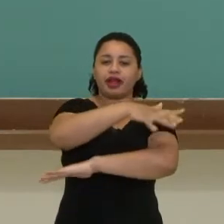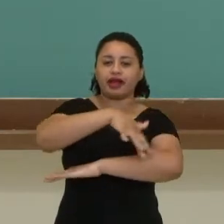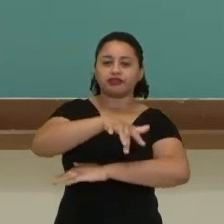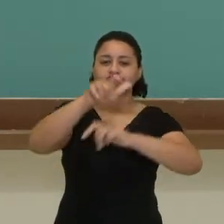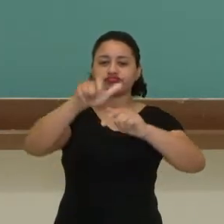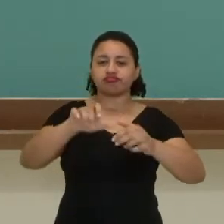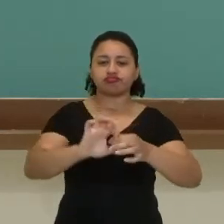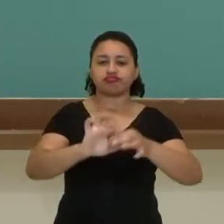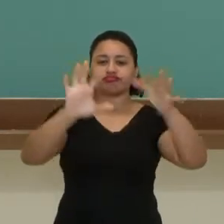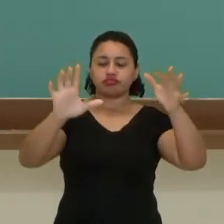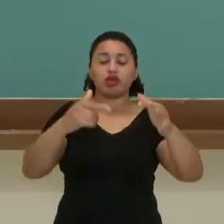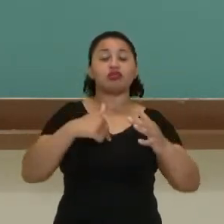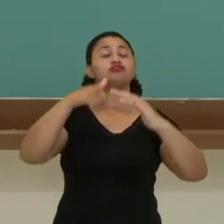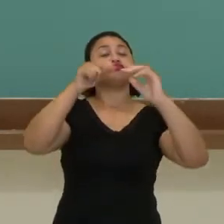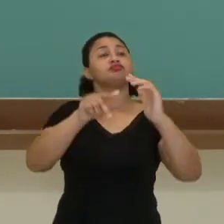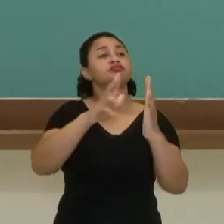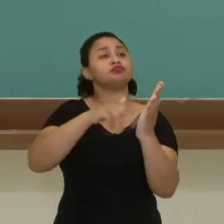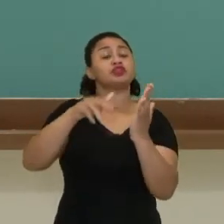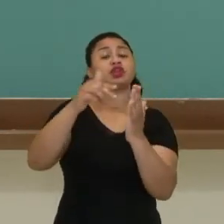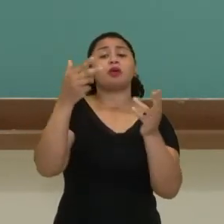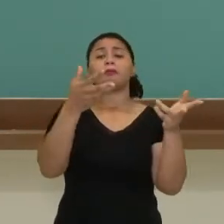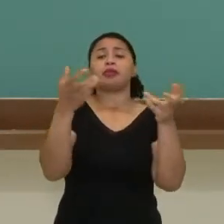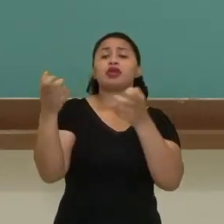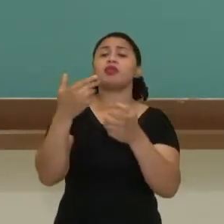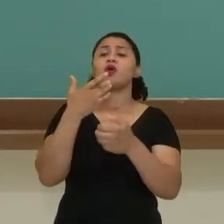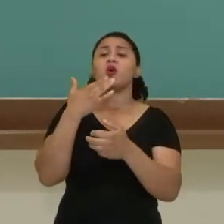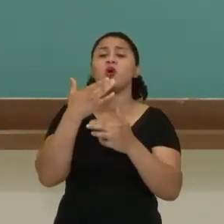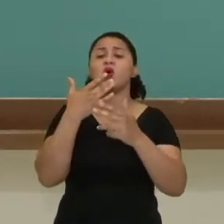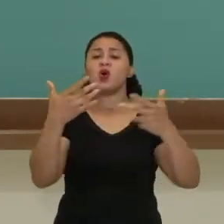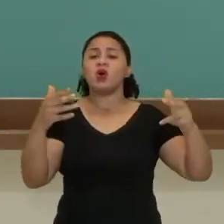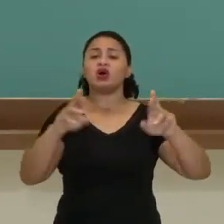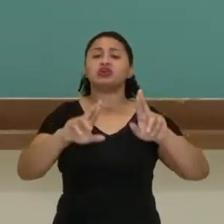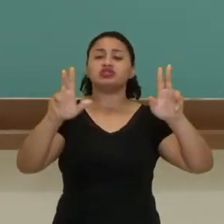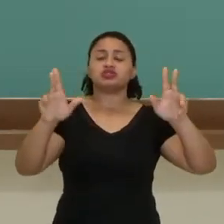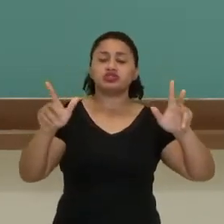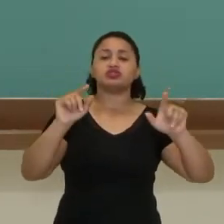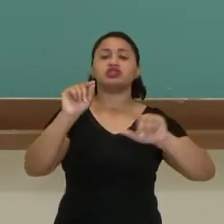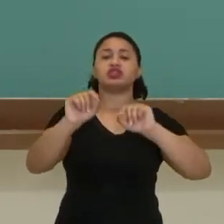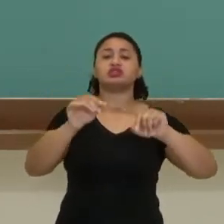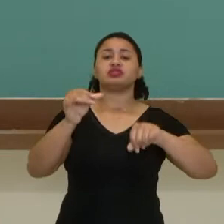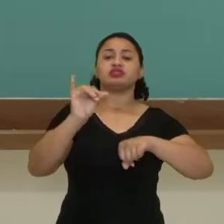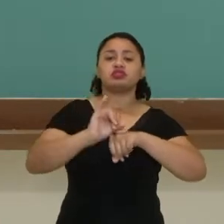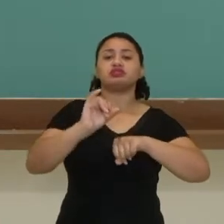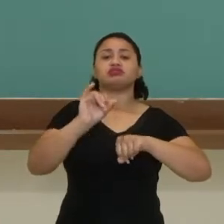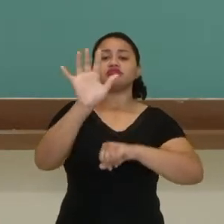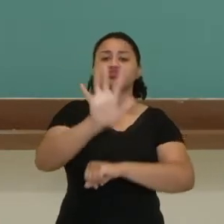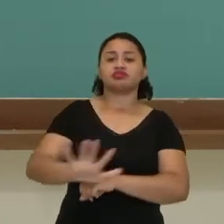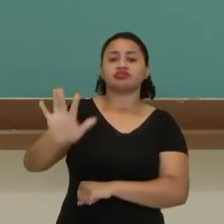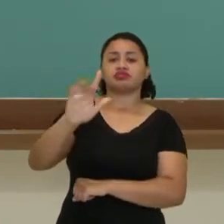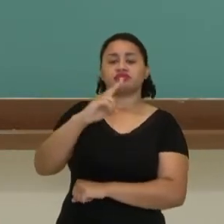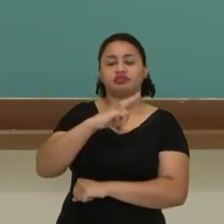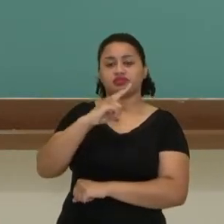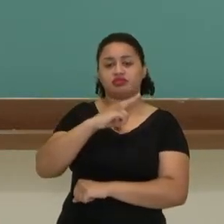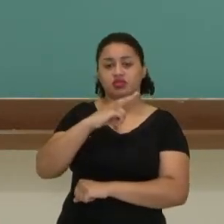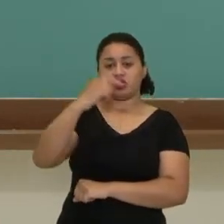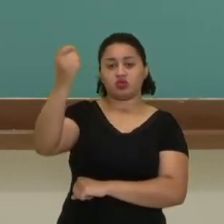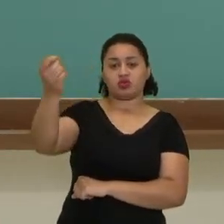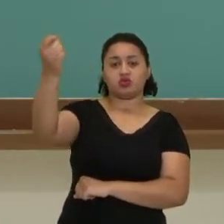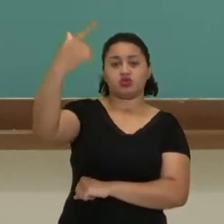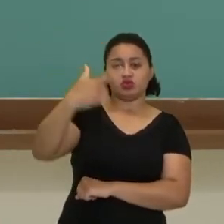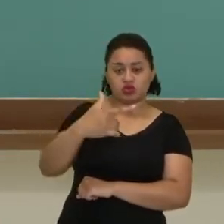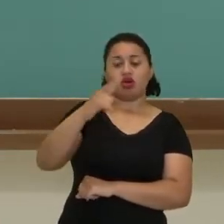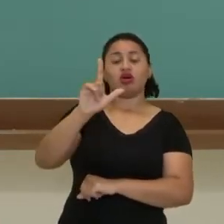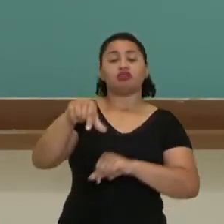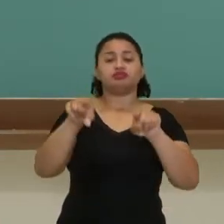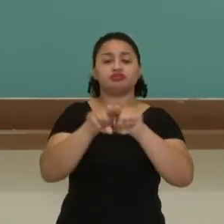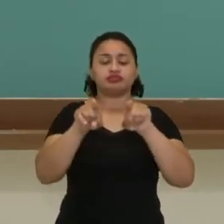para perceber tonalidades e cores diferentes que os objetos e as paisagens têm em reação à luz solar e em